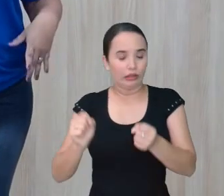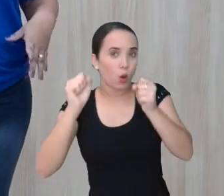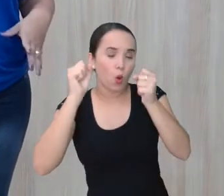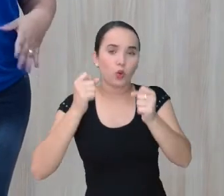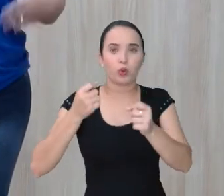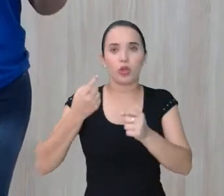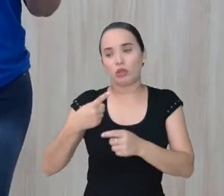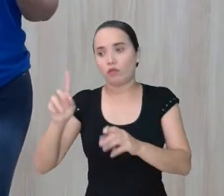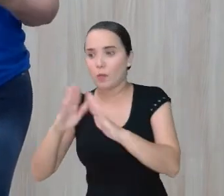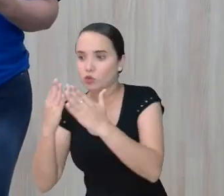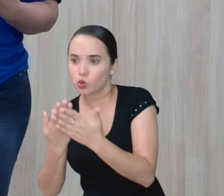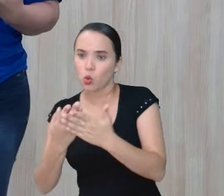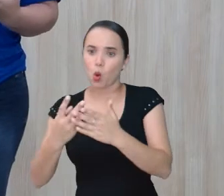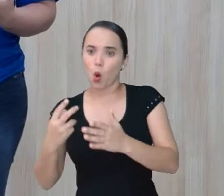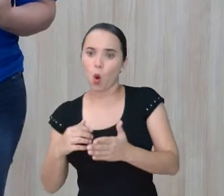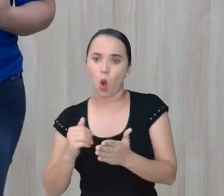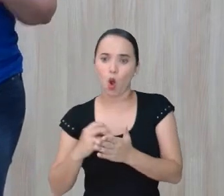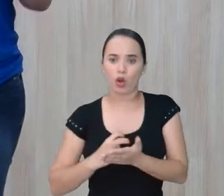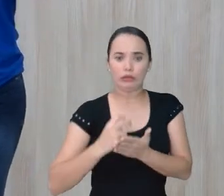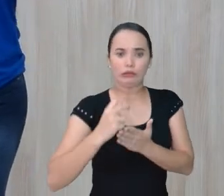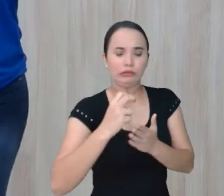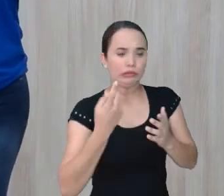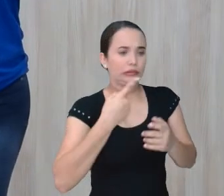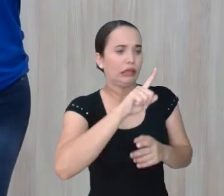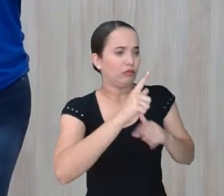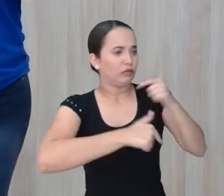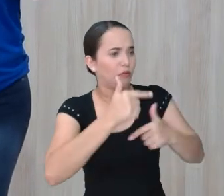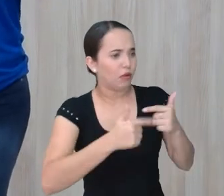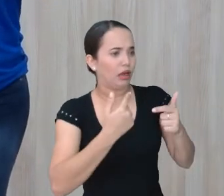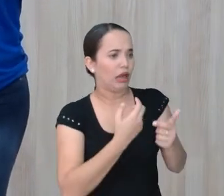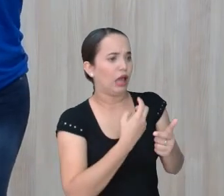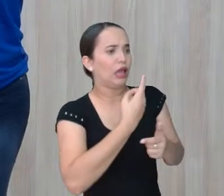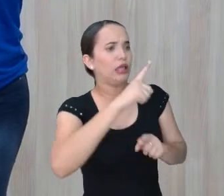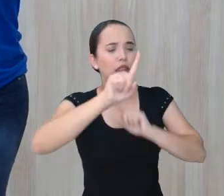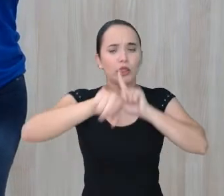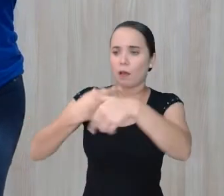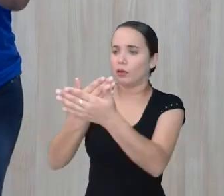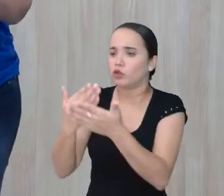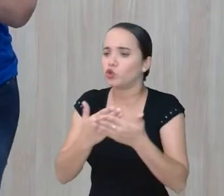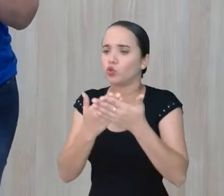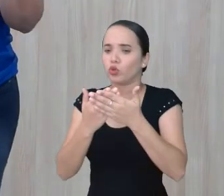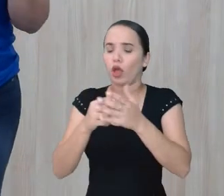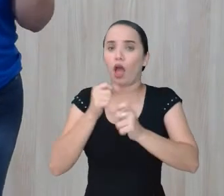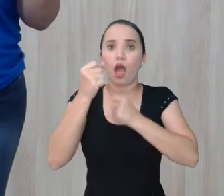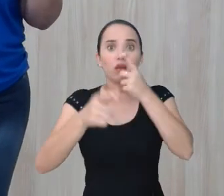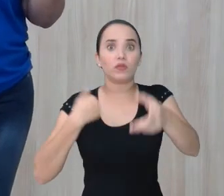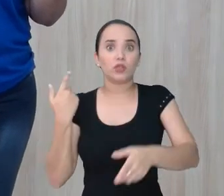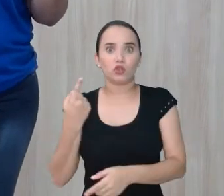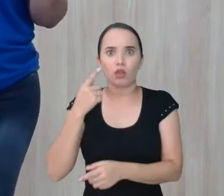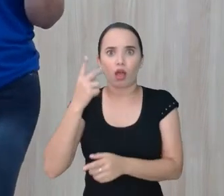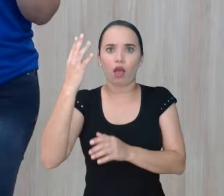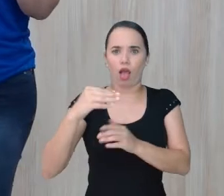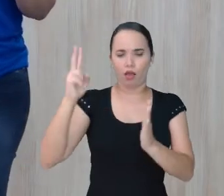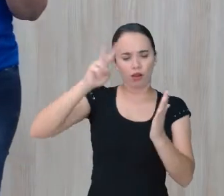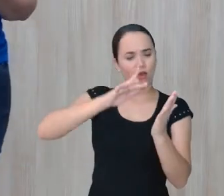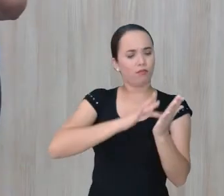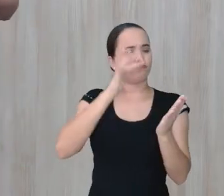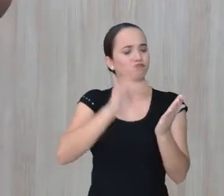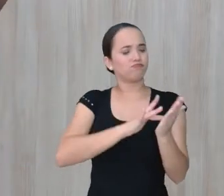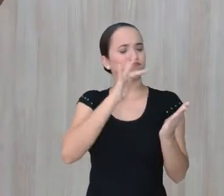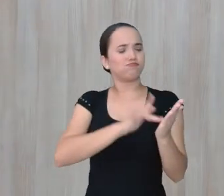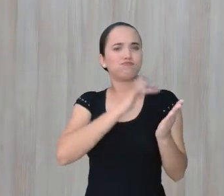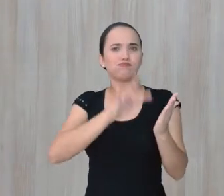vai estudar, a gente está ali no celular, lendo notícias e quer a informação de forma rápida. Se eu não